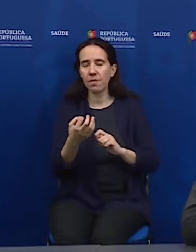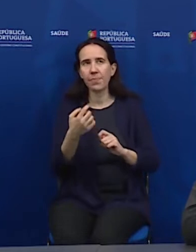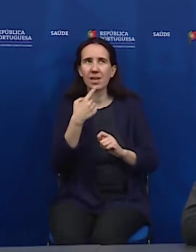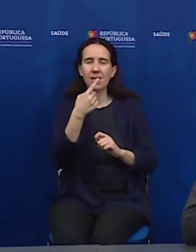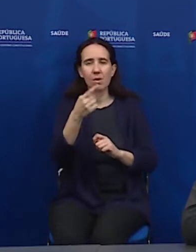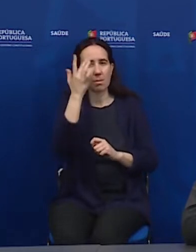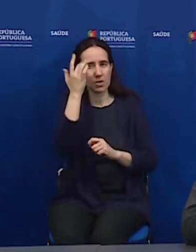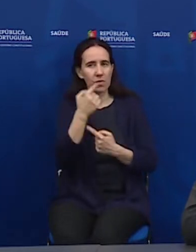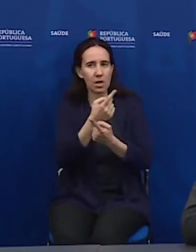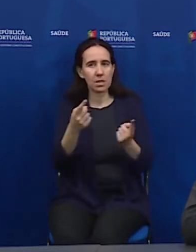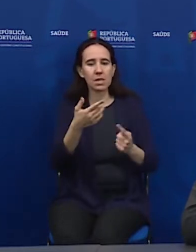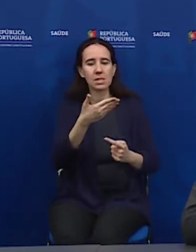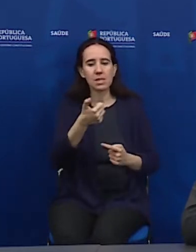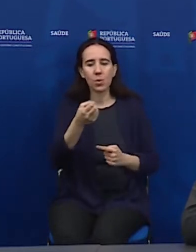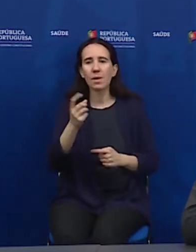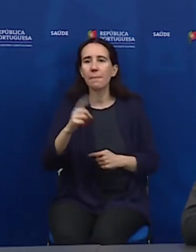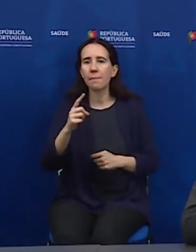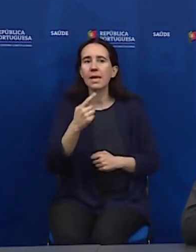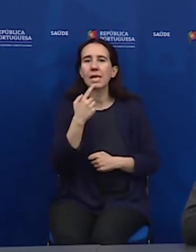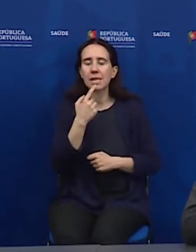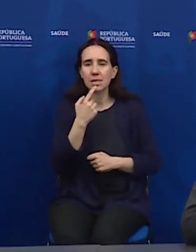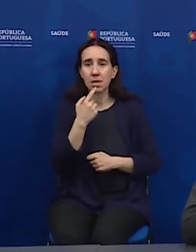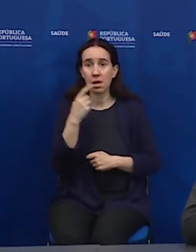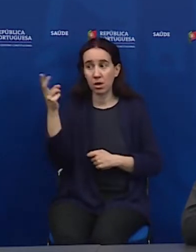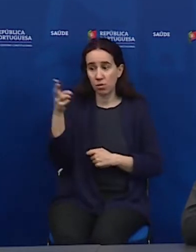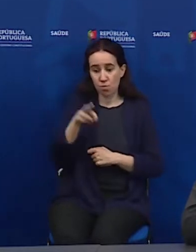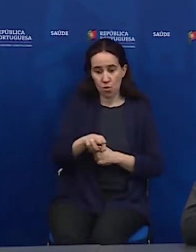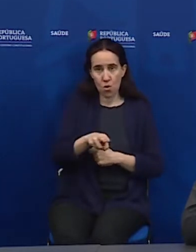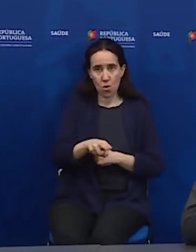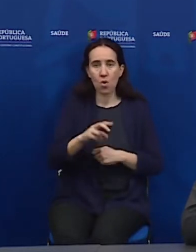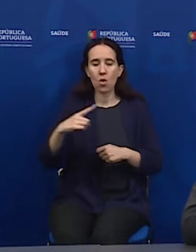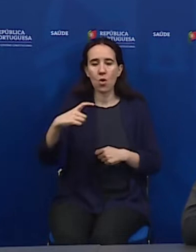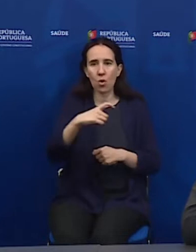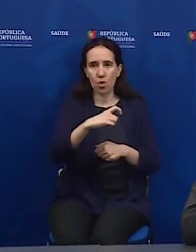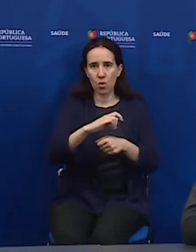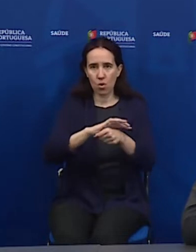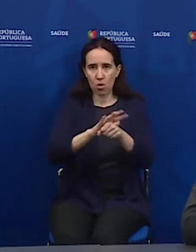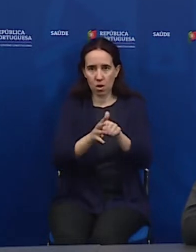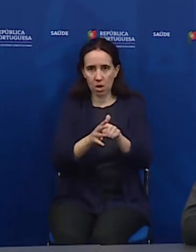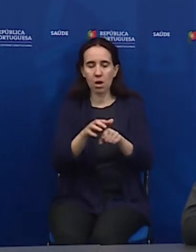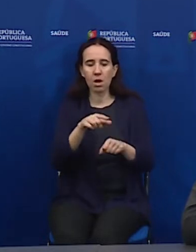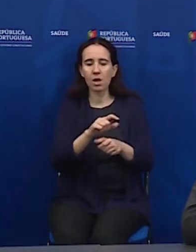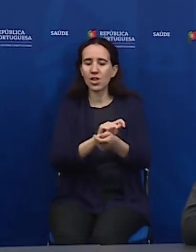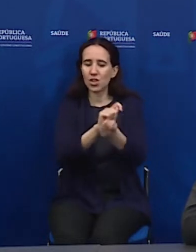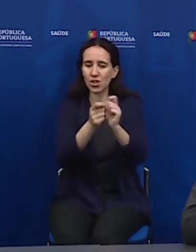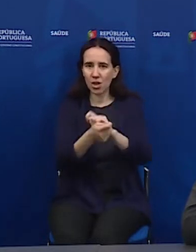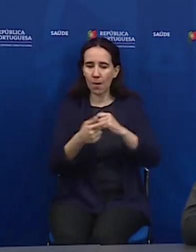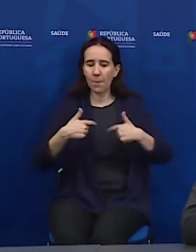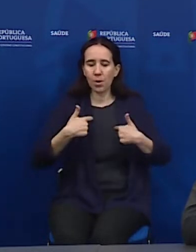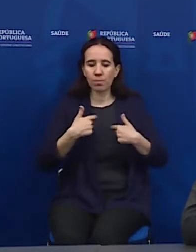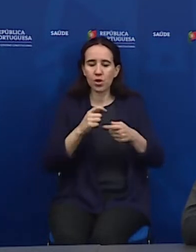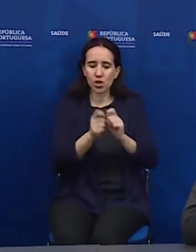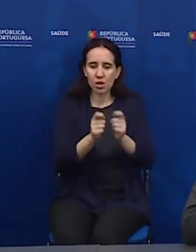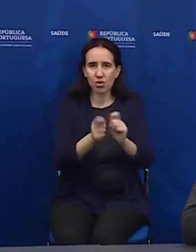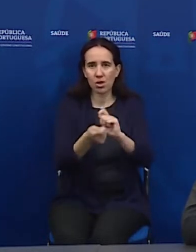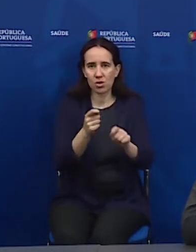linguagem, 150 vezes. Ou seja, aquilo que nos chegou cá em termos do corona já foi modificado. Ele próprio já se alterou